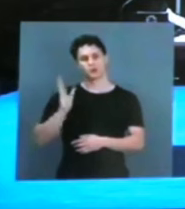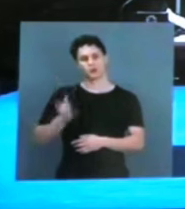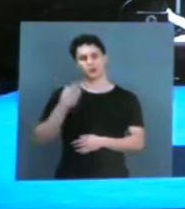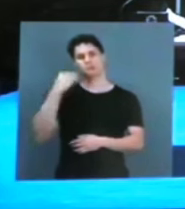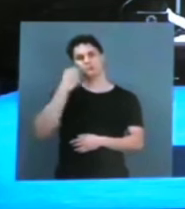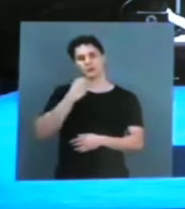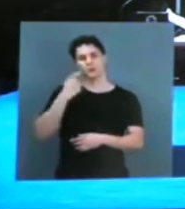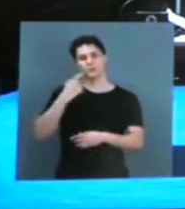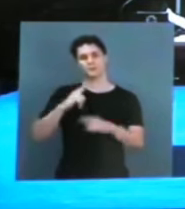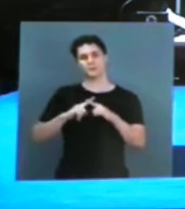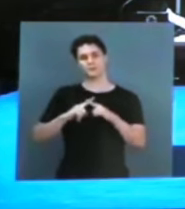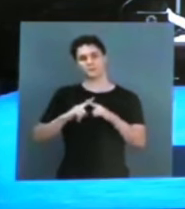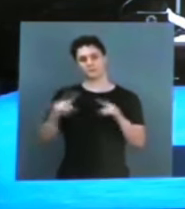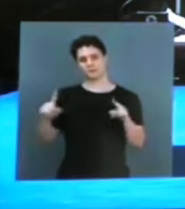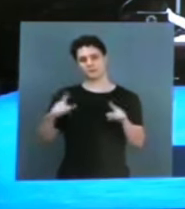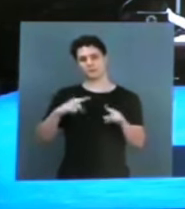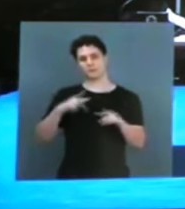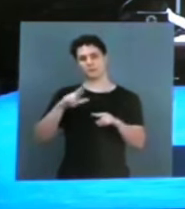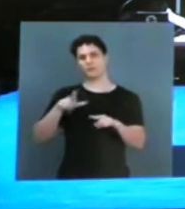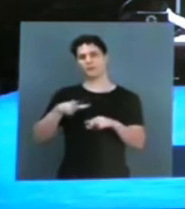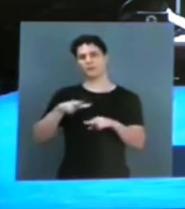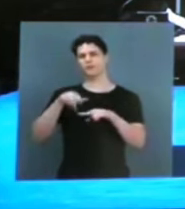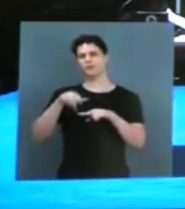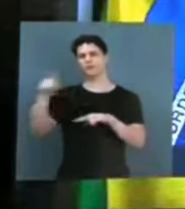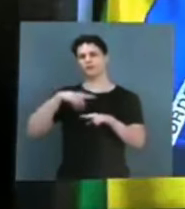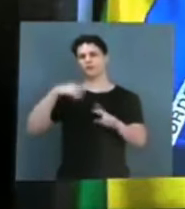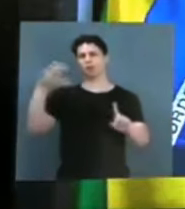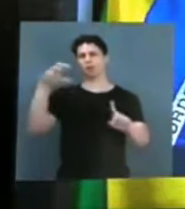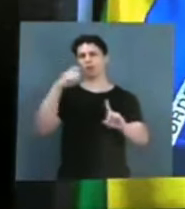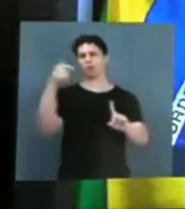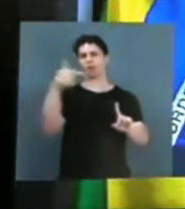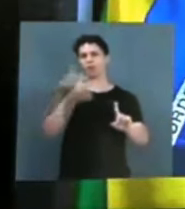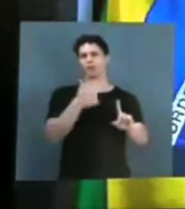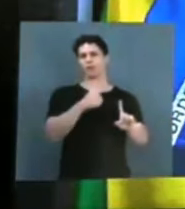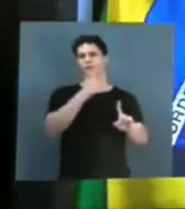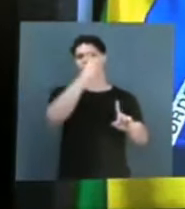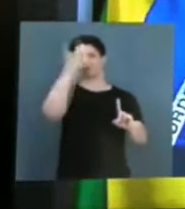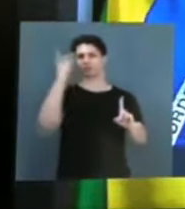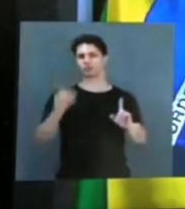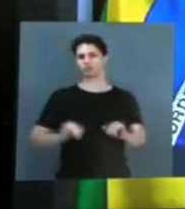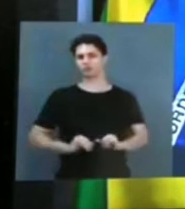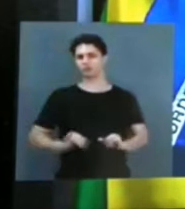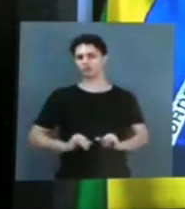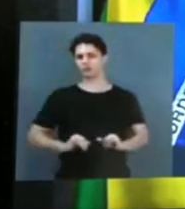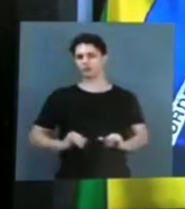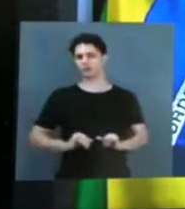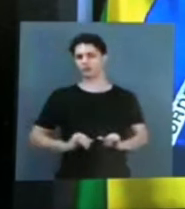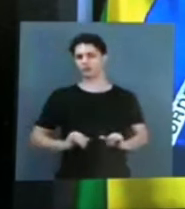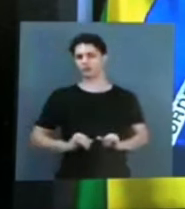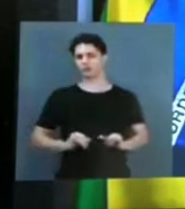Mas... Não é por isso que você tem que fazer o outro sofrer, a família sofrer.